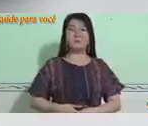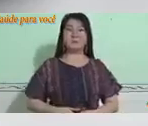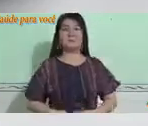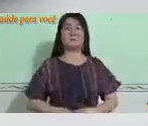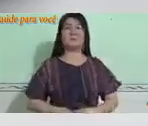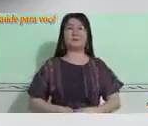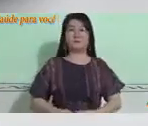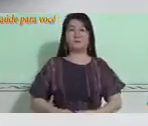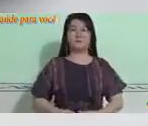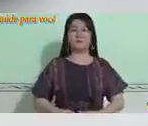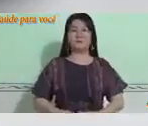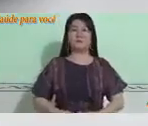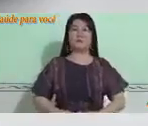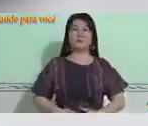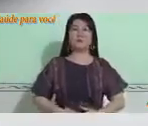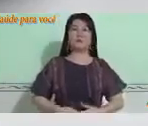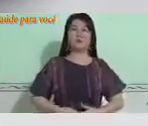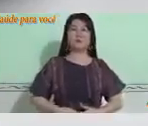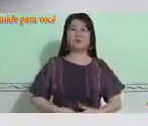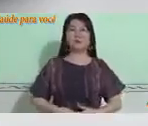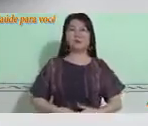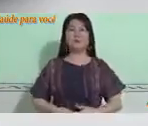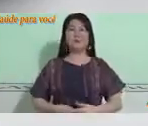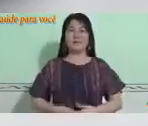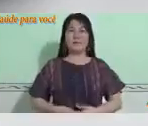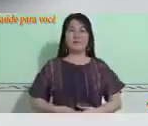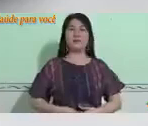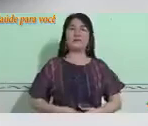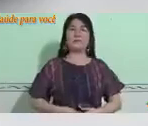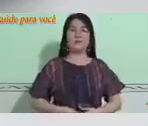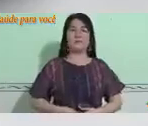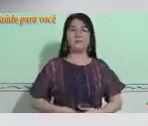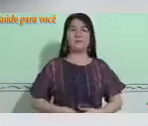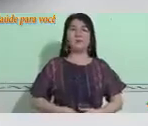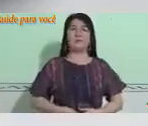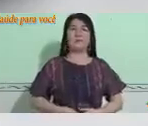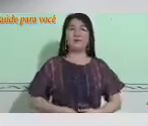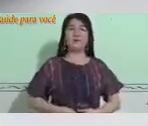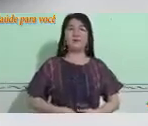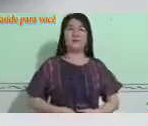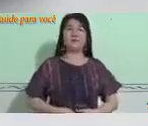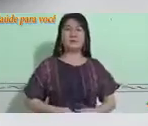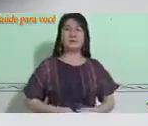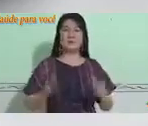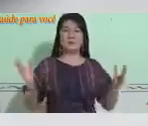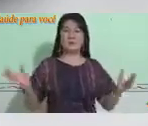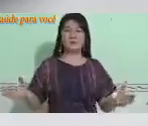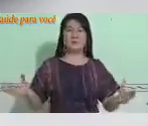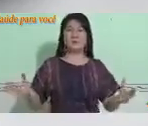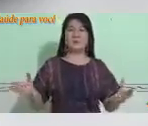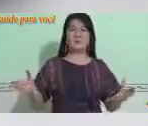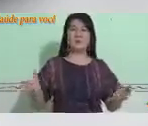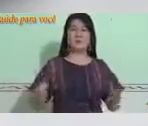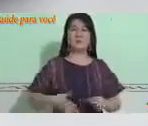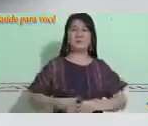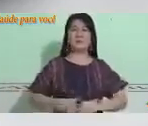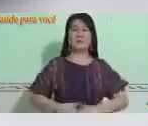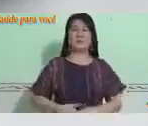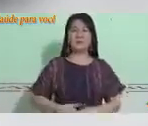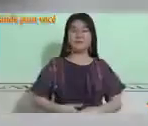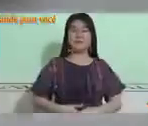falar, que normalmente passa espontaneamente após alguns meses, sendo em alguns casos necessário treino de